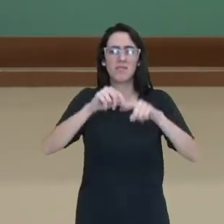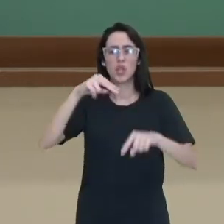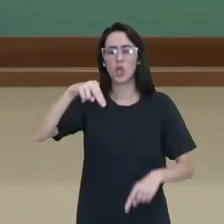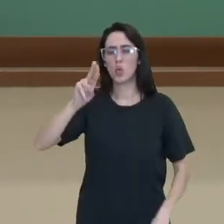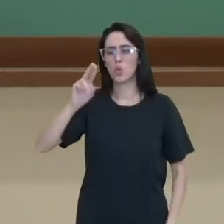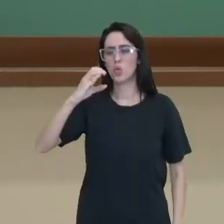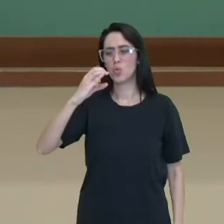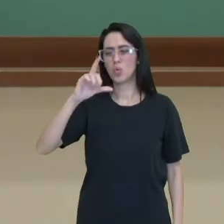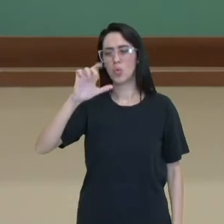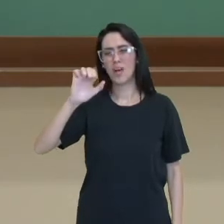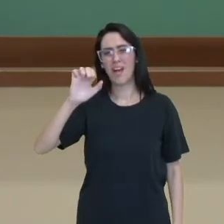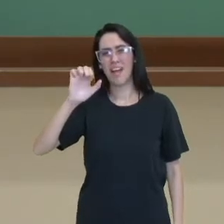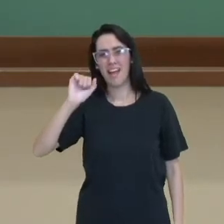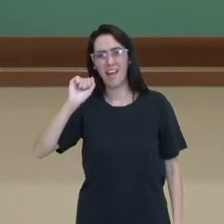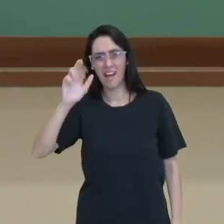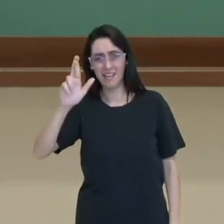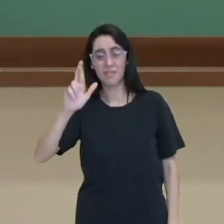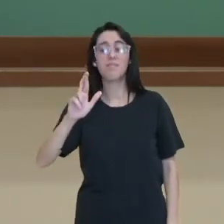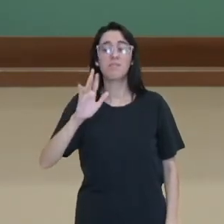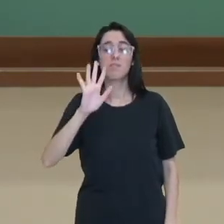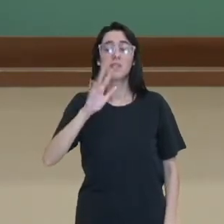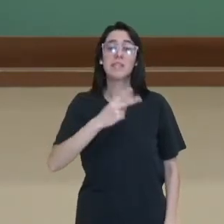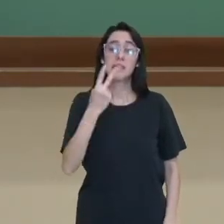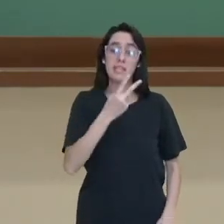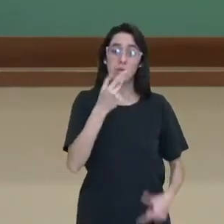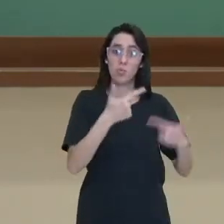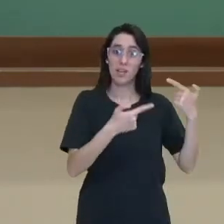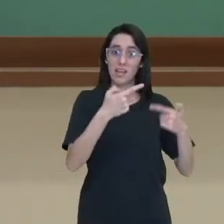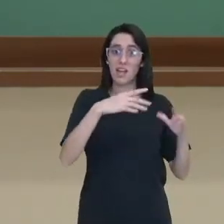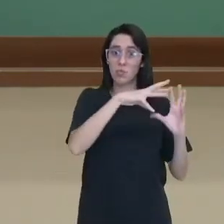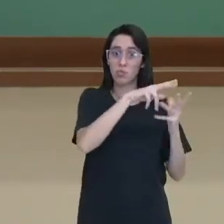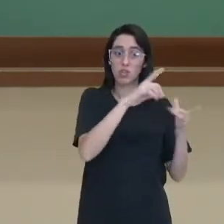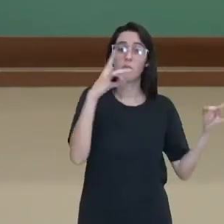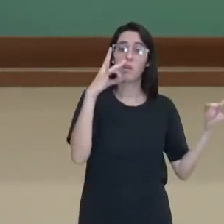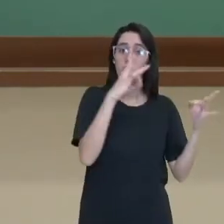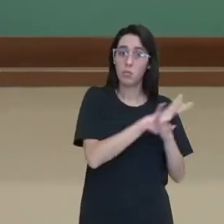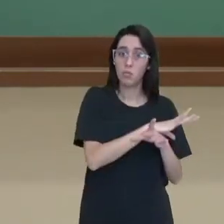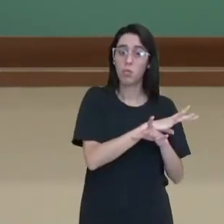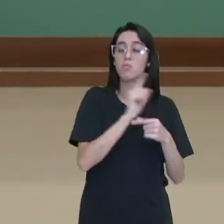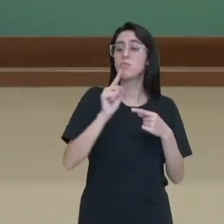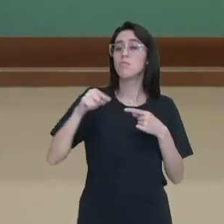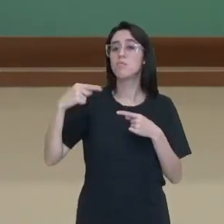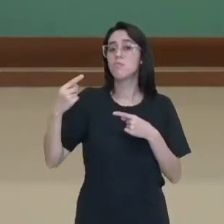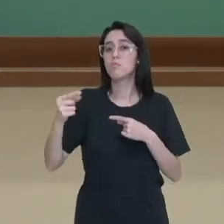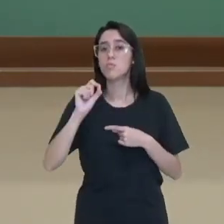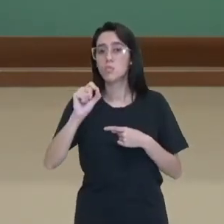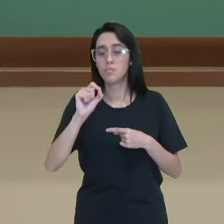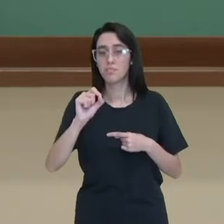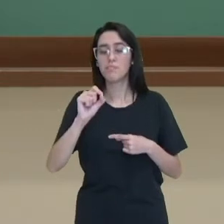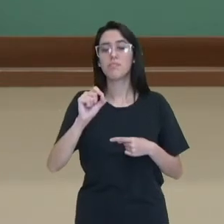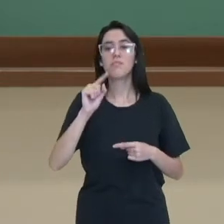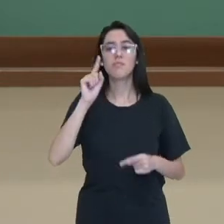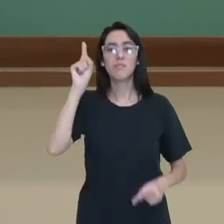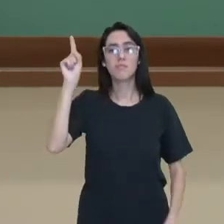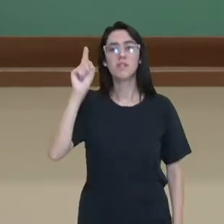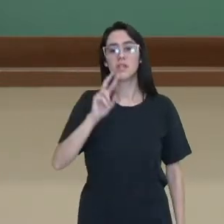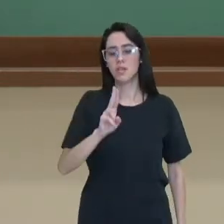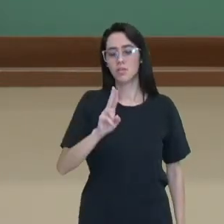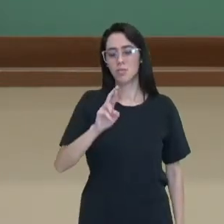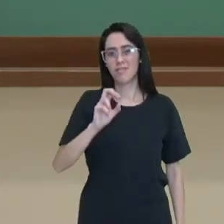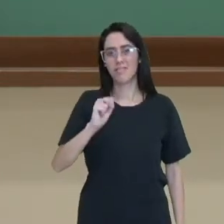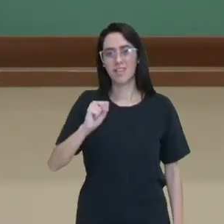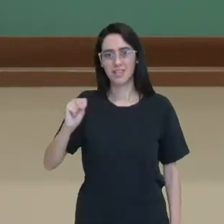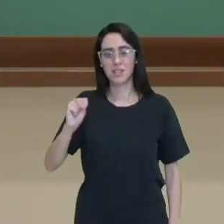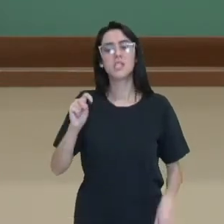Acontece que, com o fim da Segunda Guerra Mundial, a União Soviética também entra nessa